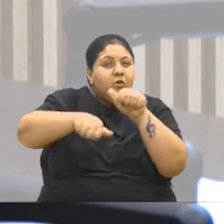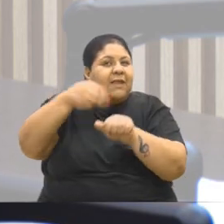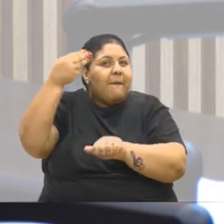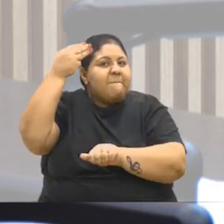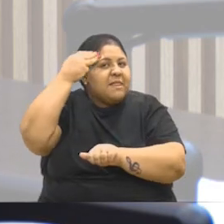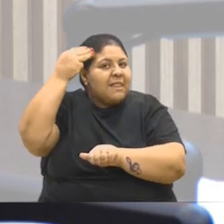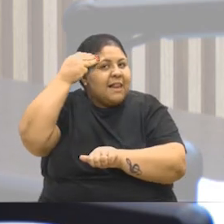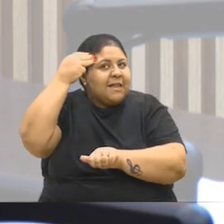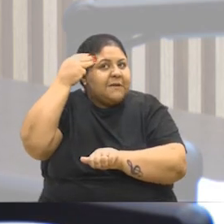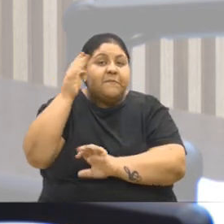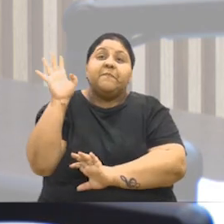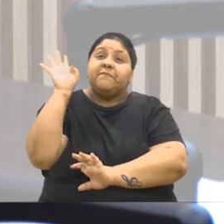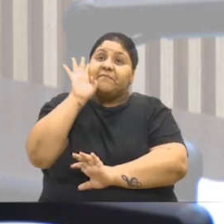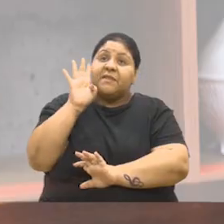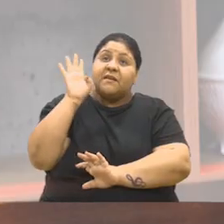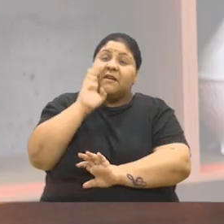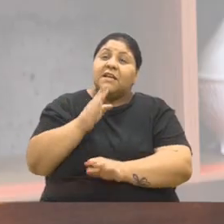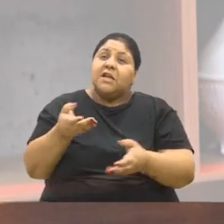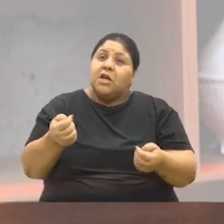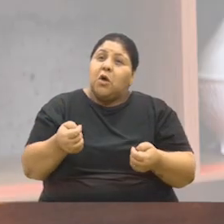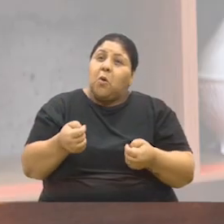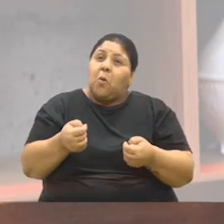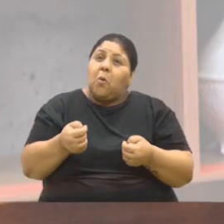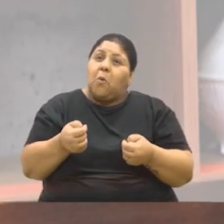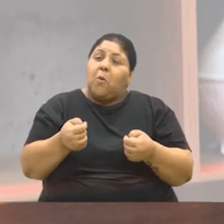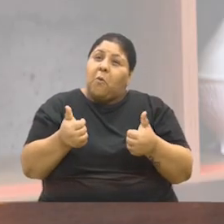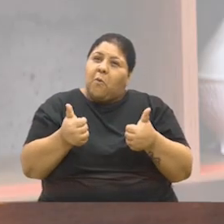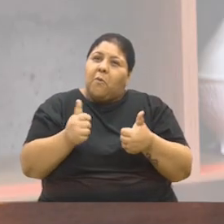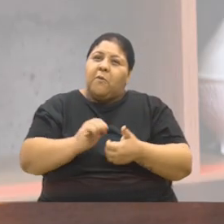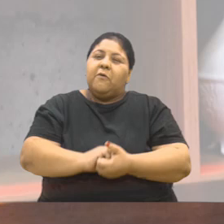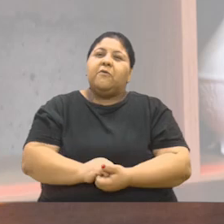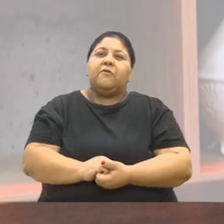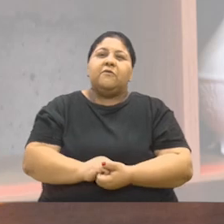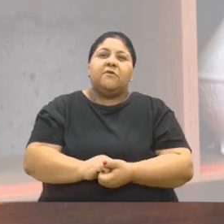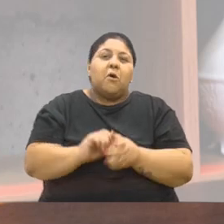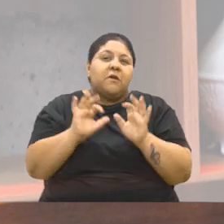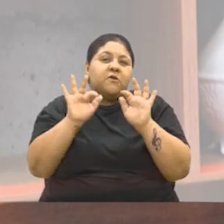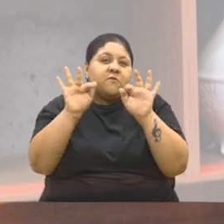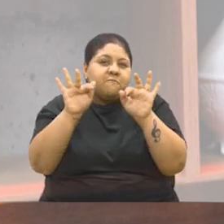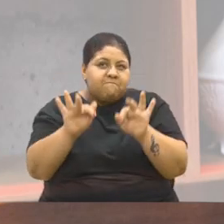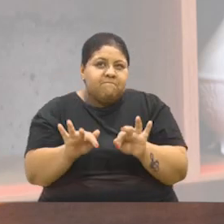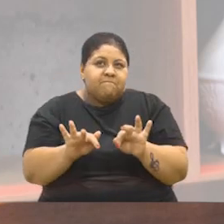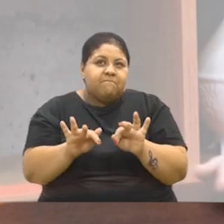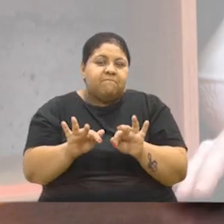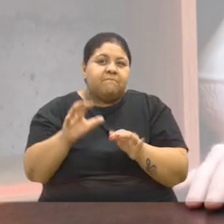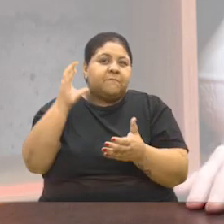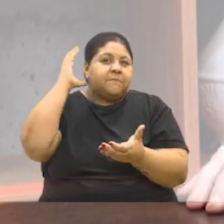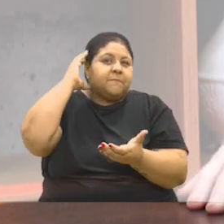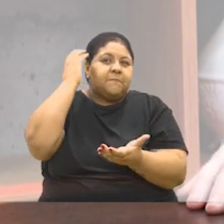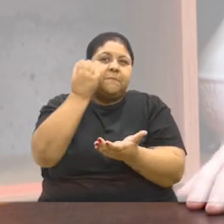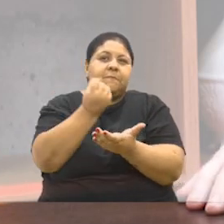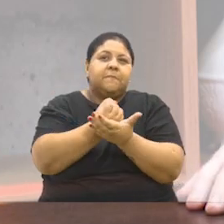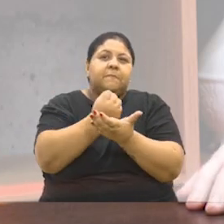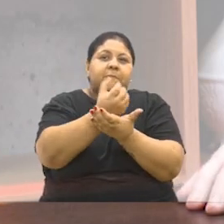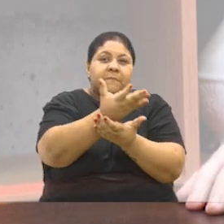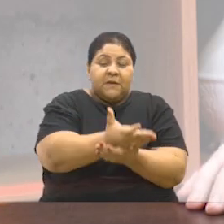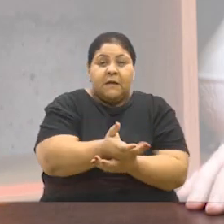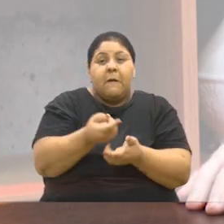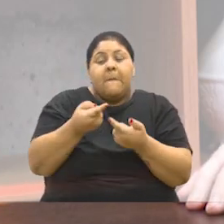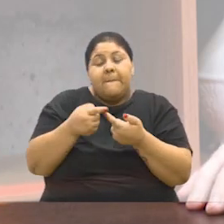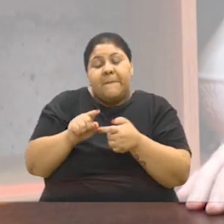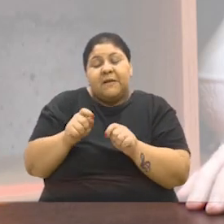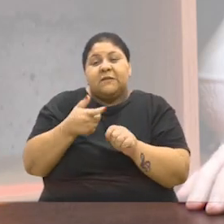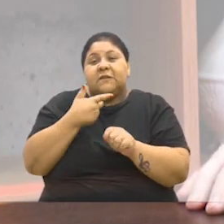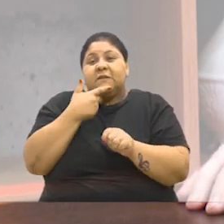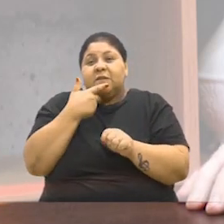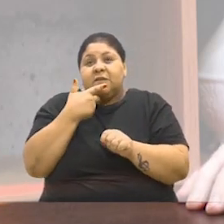isso. Muito bacana. Jô, se a gente está quase indo para o final do nosso podcast, mas